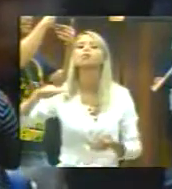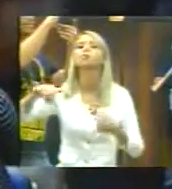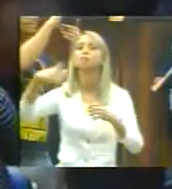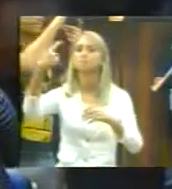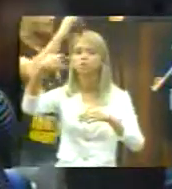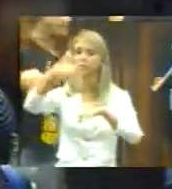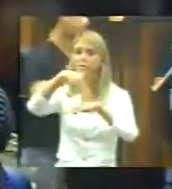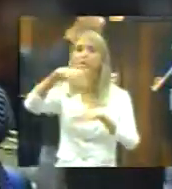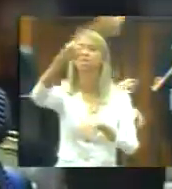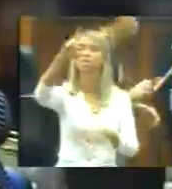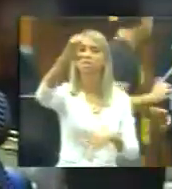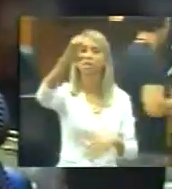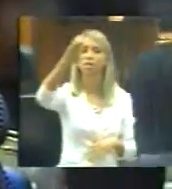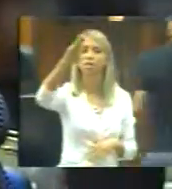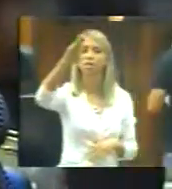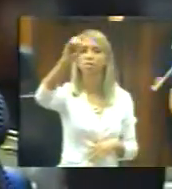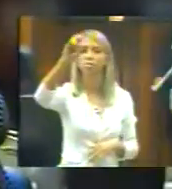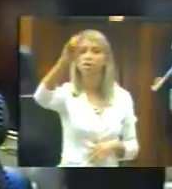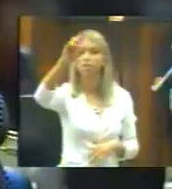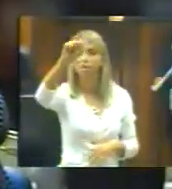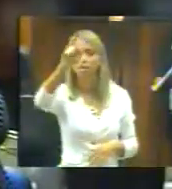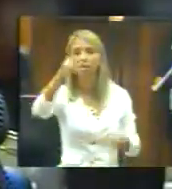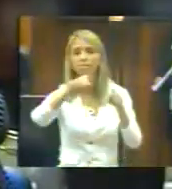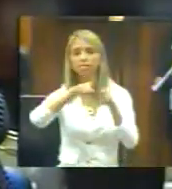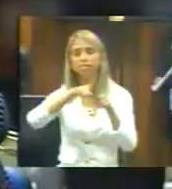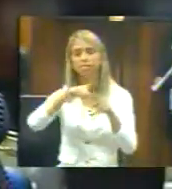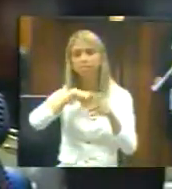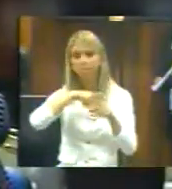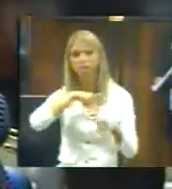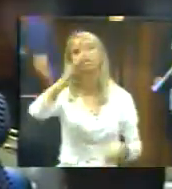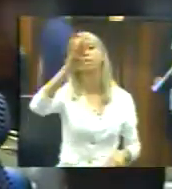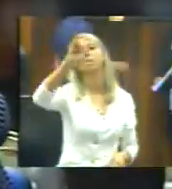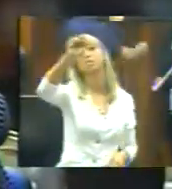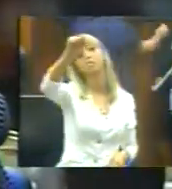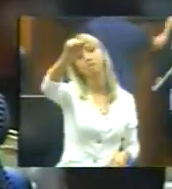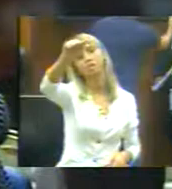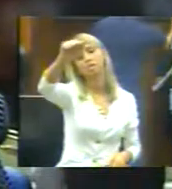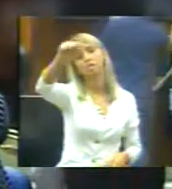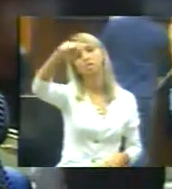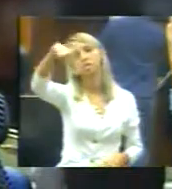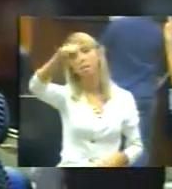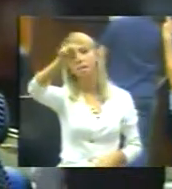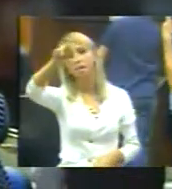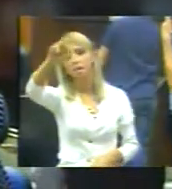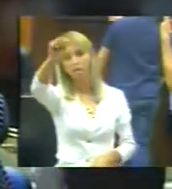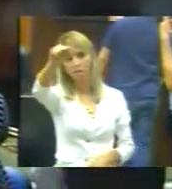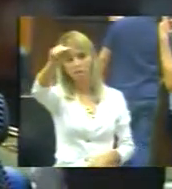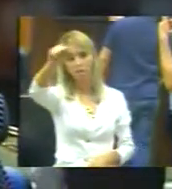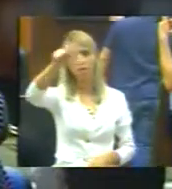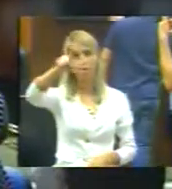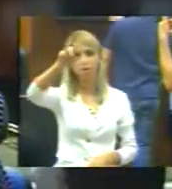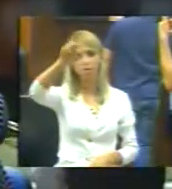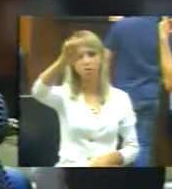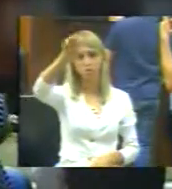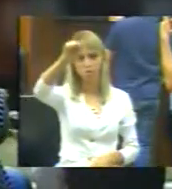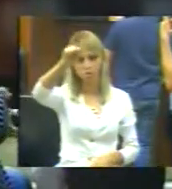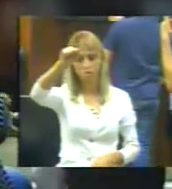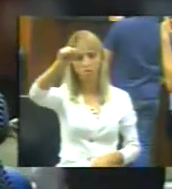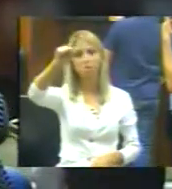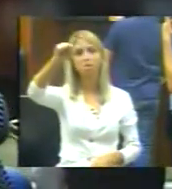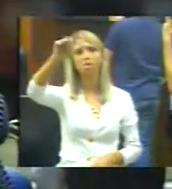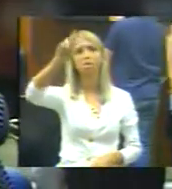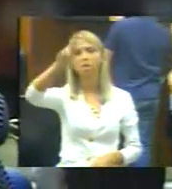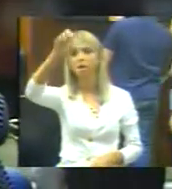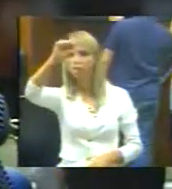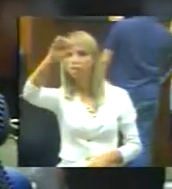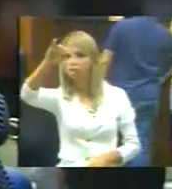Débora, Bia, Ana Beatriz, a Mayara, Luiz Patrick, Raíssa